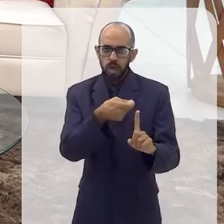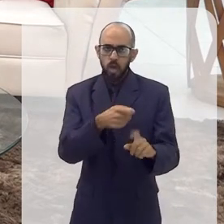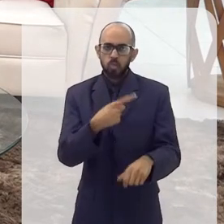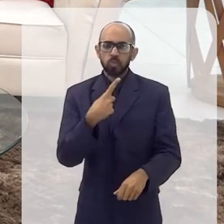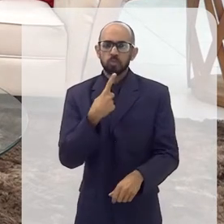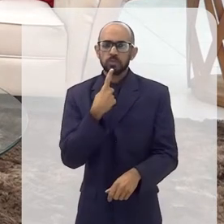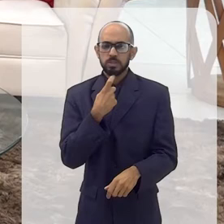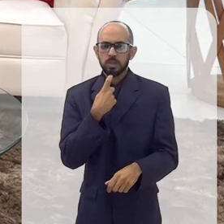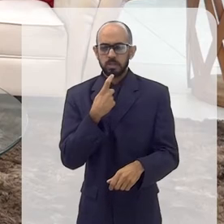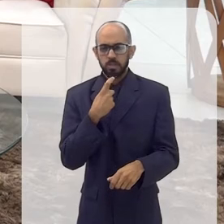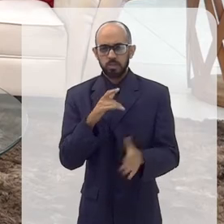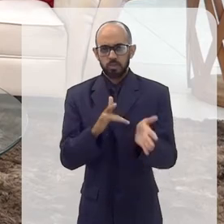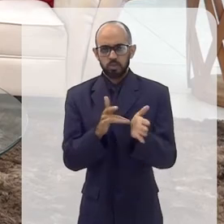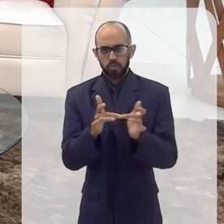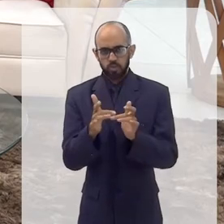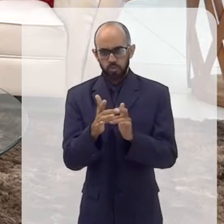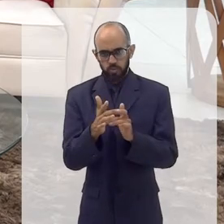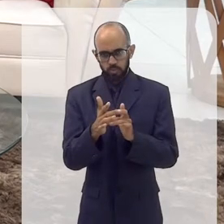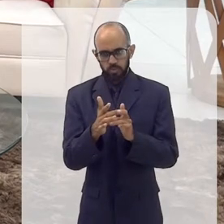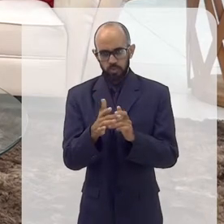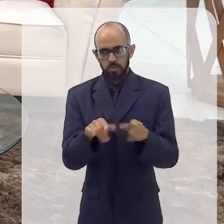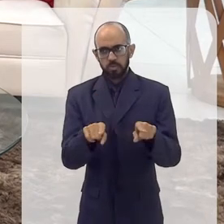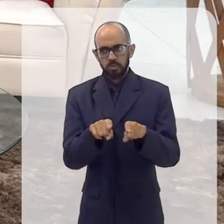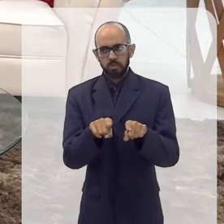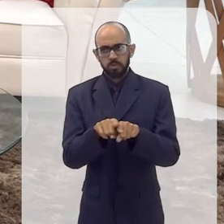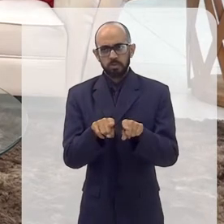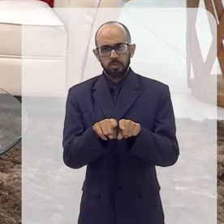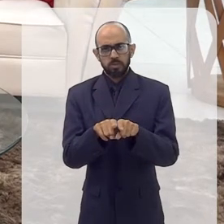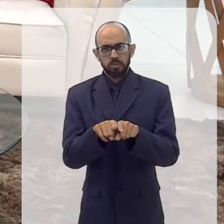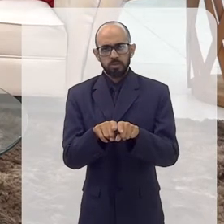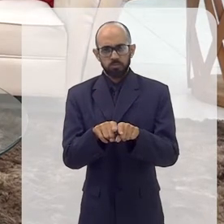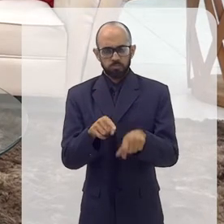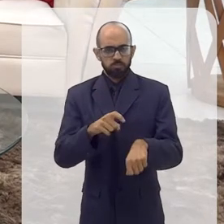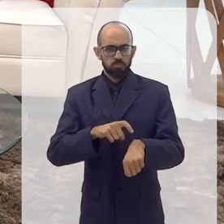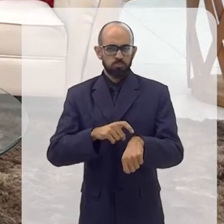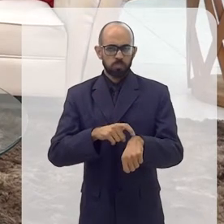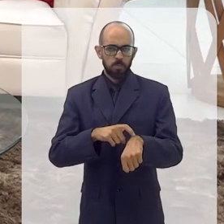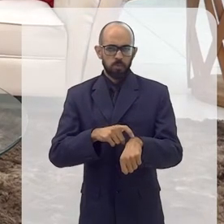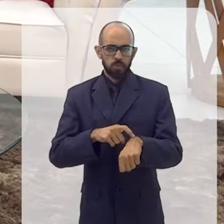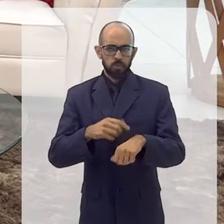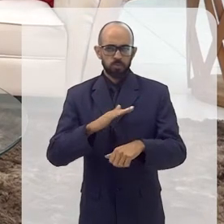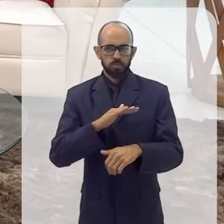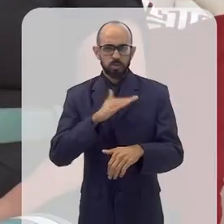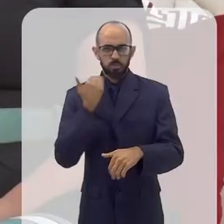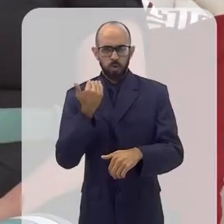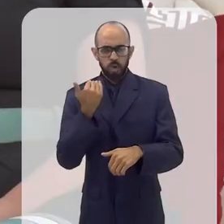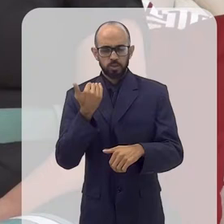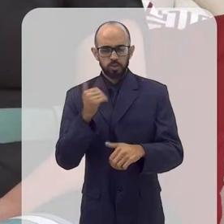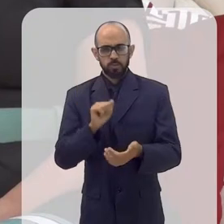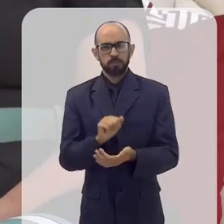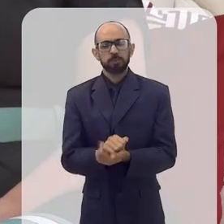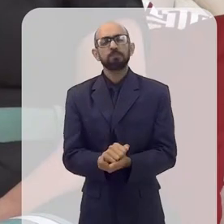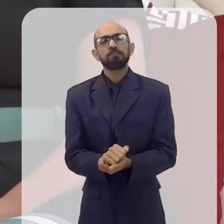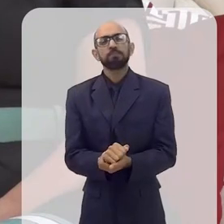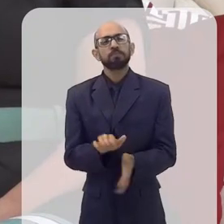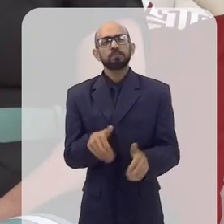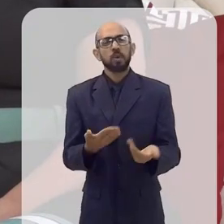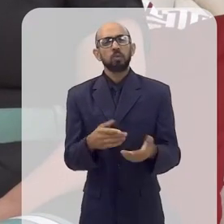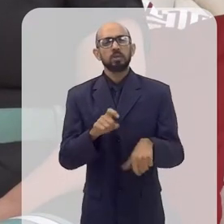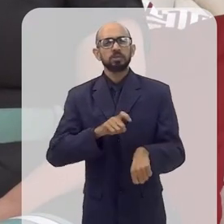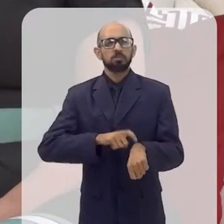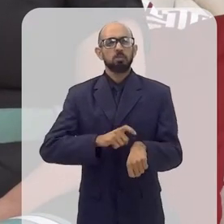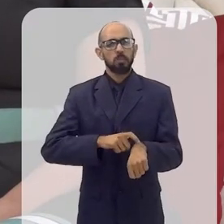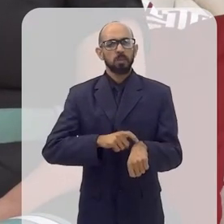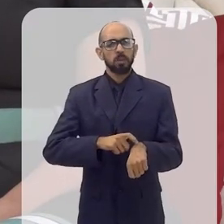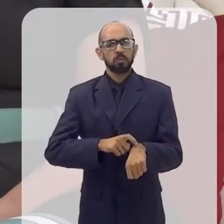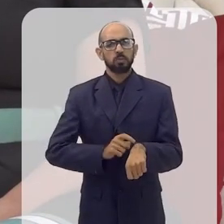cruz, quanto momentos antes, durante a sua expiação no Jardim do Getsêmani. Certo. E aí, durante essa